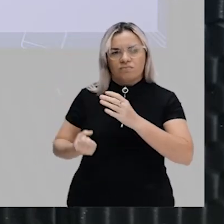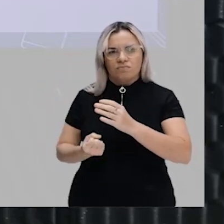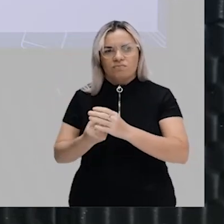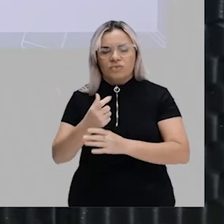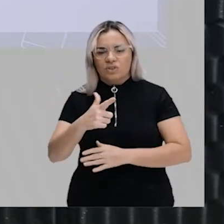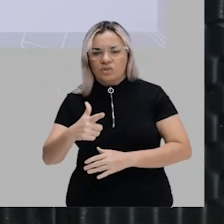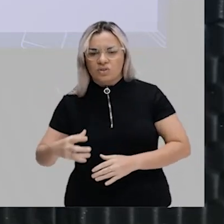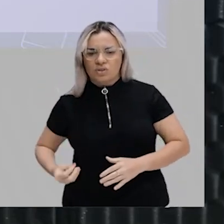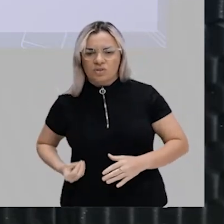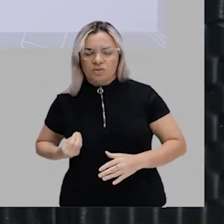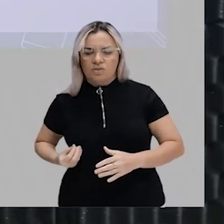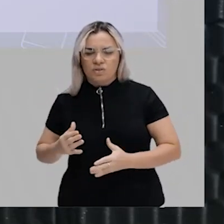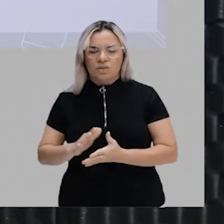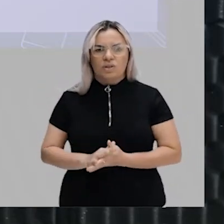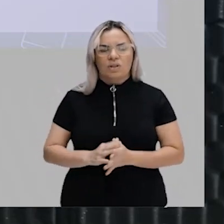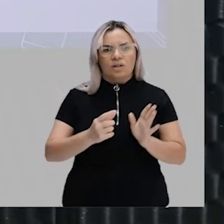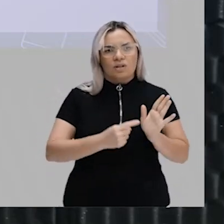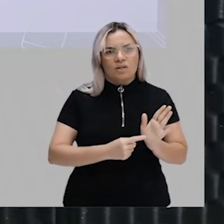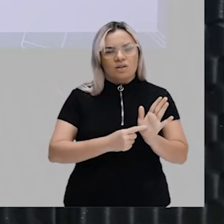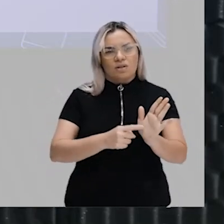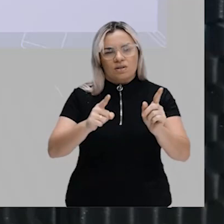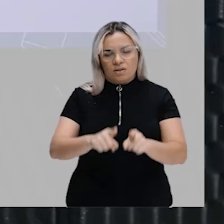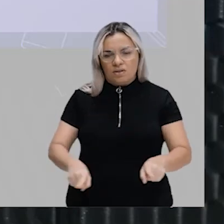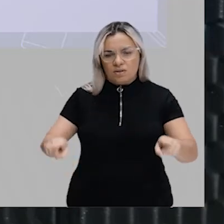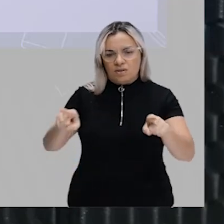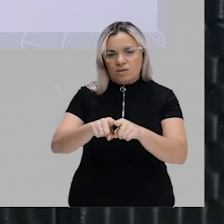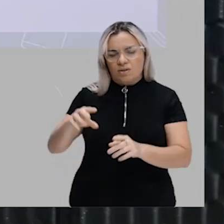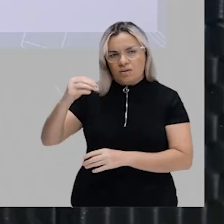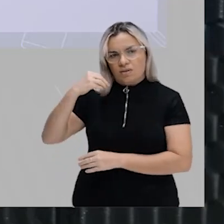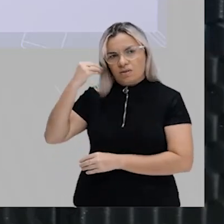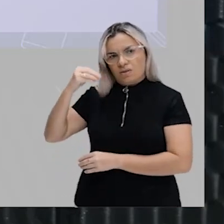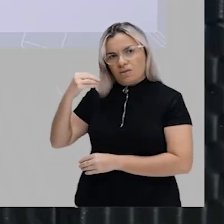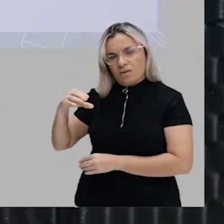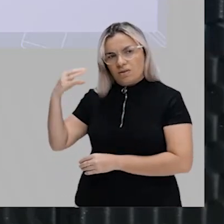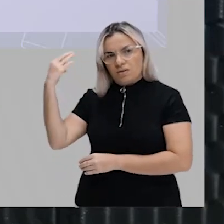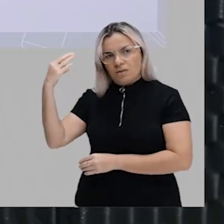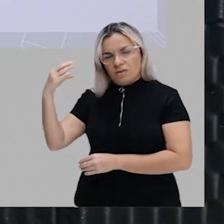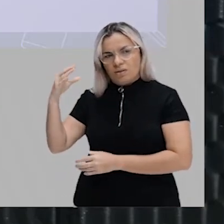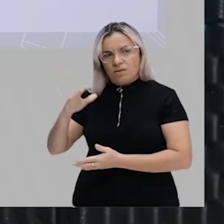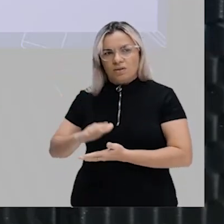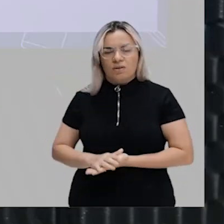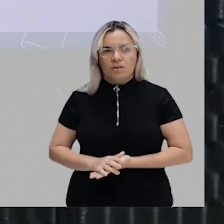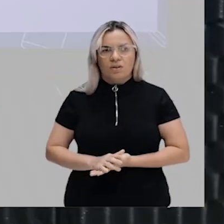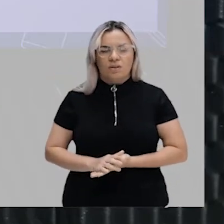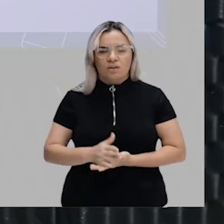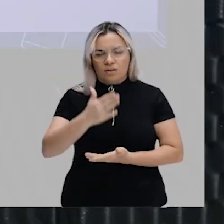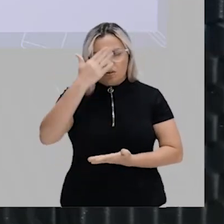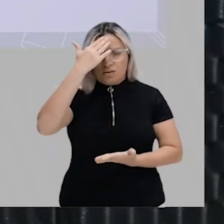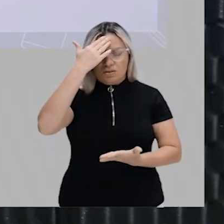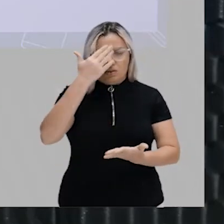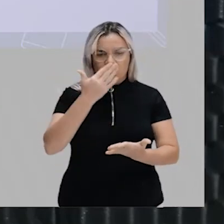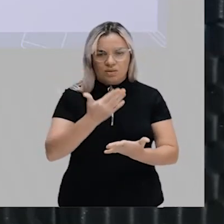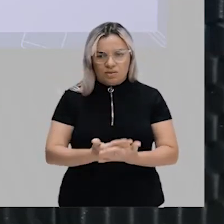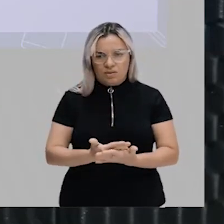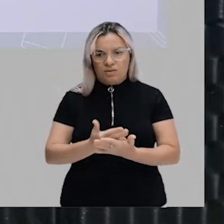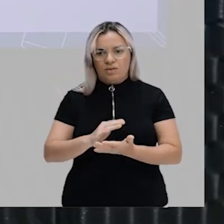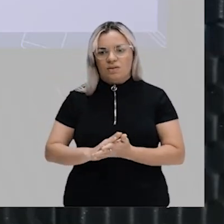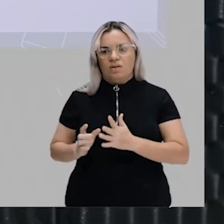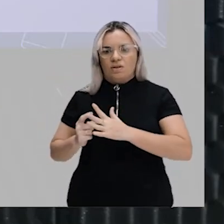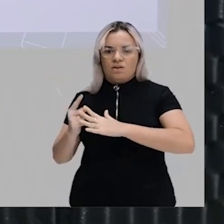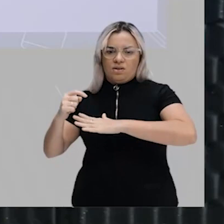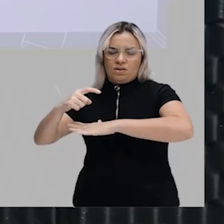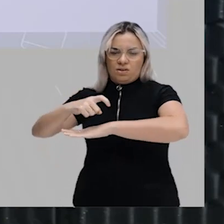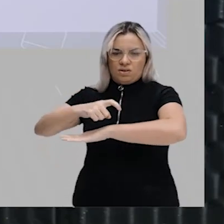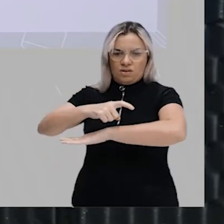E também apresentei alguns experimentos de cientistas que defendiam a abiogênese.